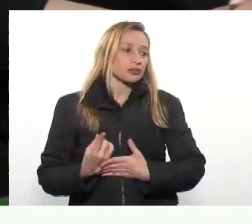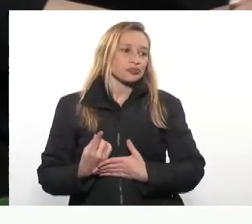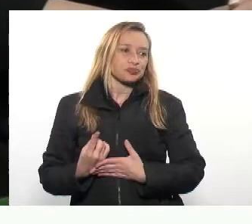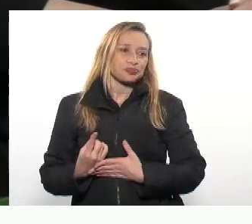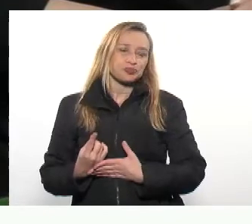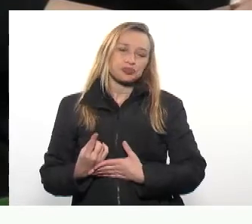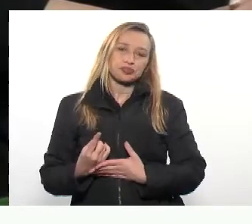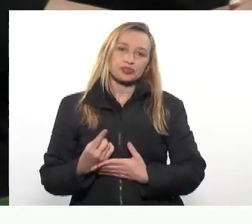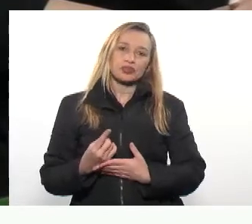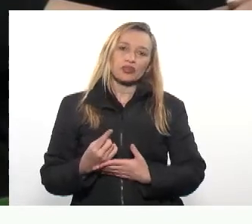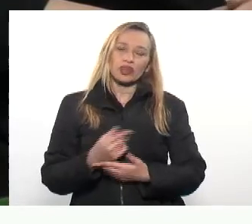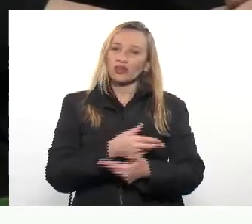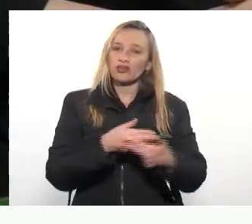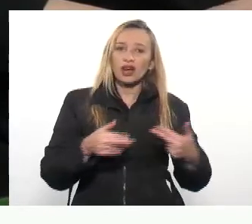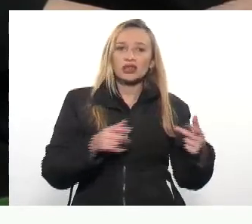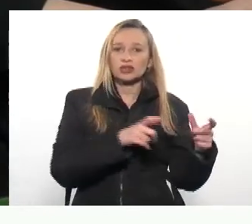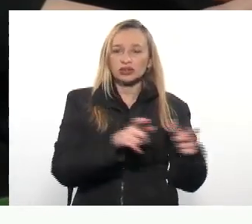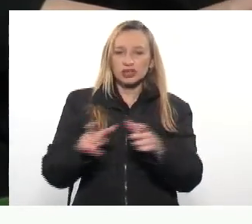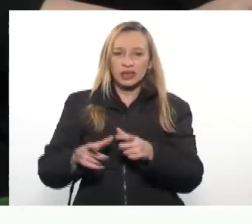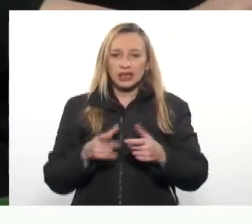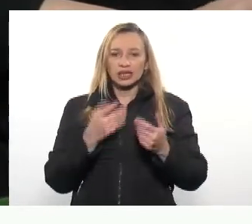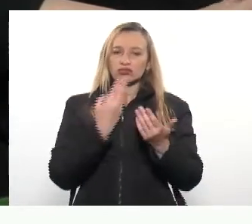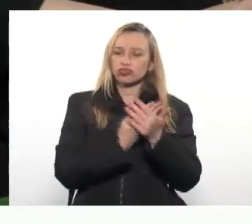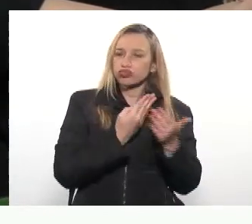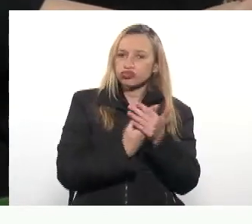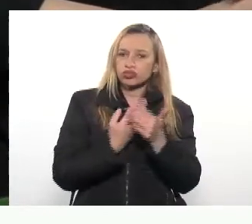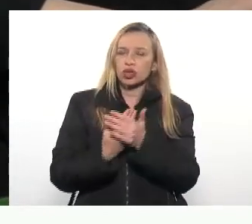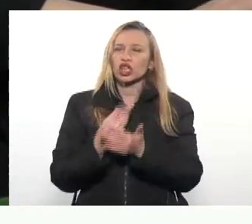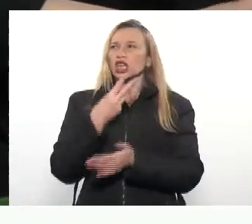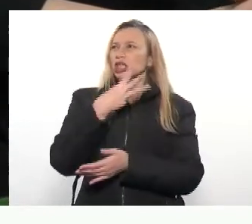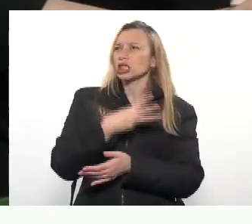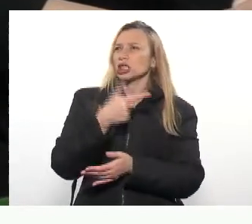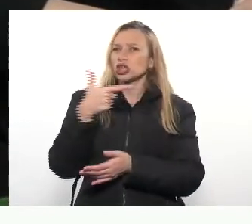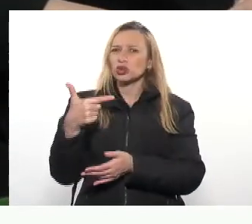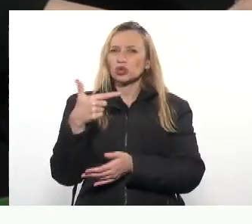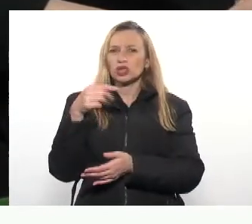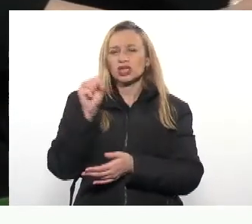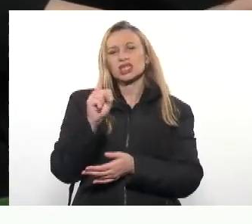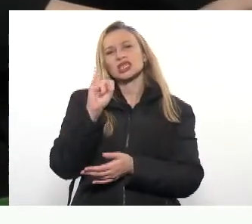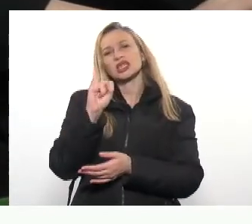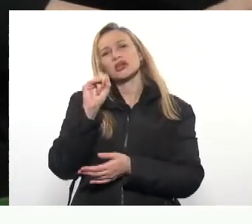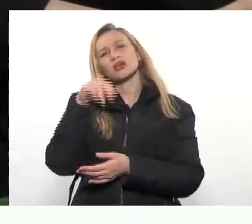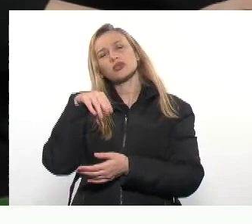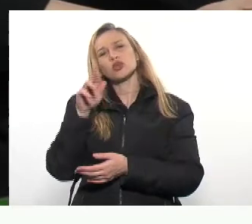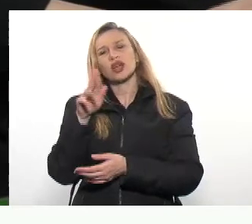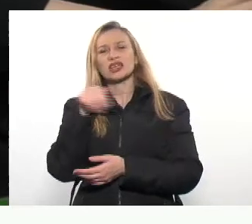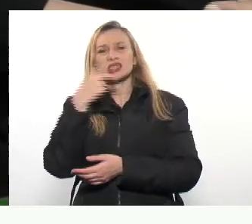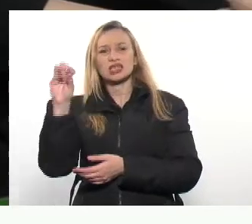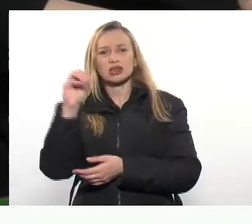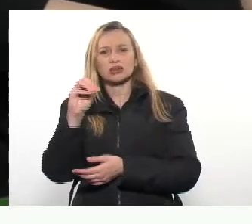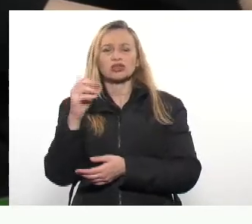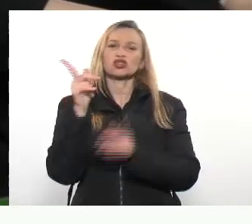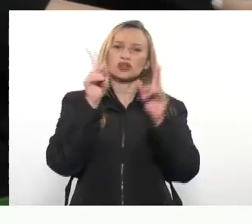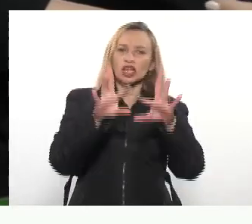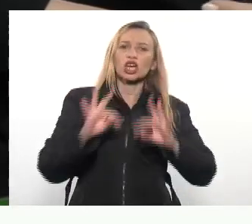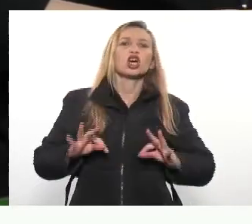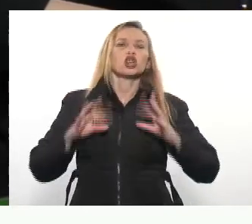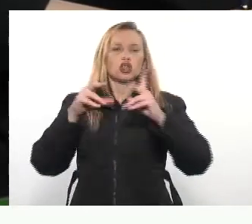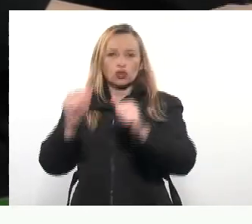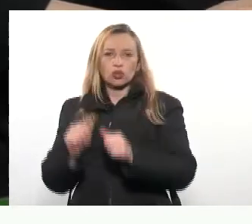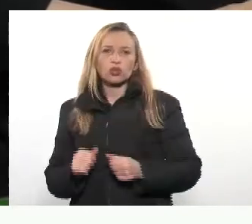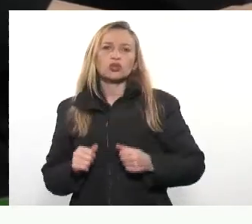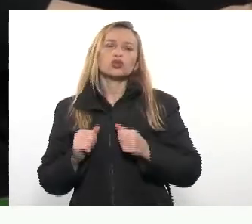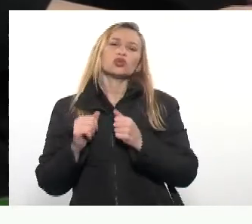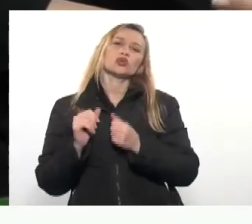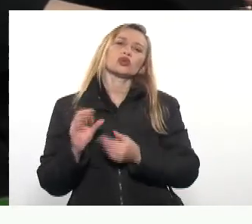da arrecadação de fato da companhia, foram 32 simulações diferentes, em que toda a massa de arrecadação da companhia,